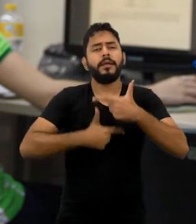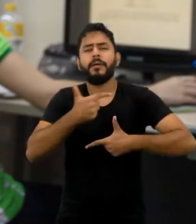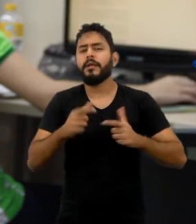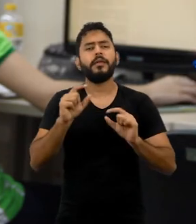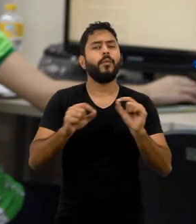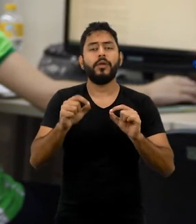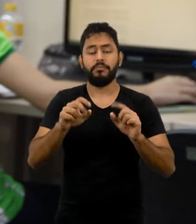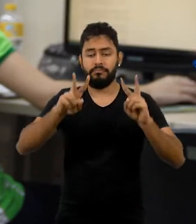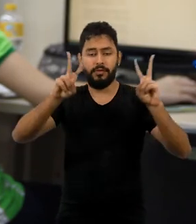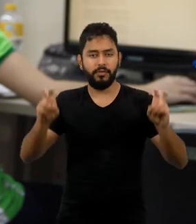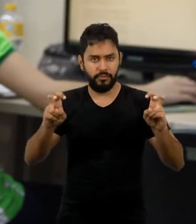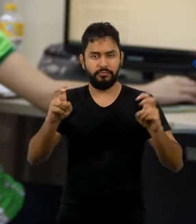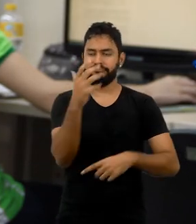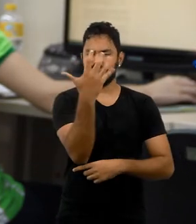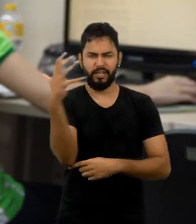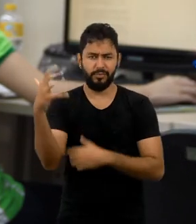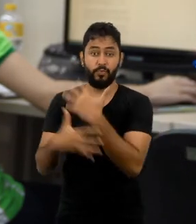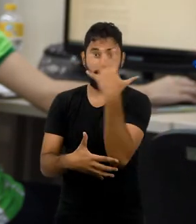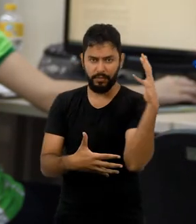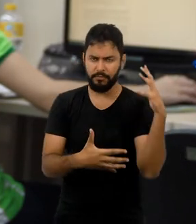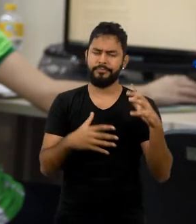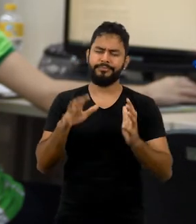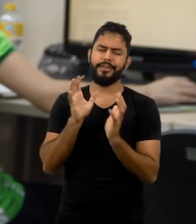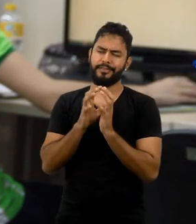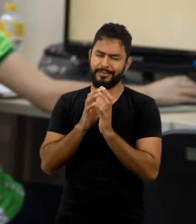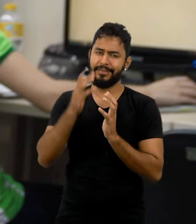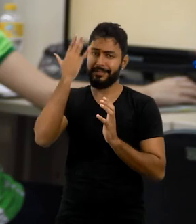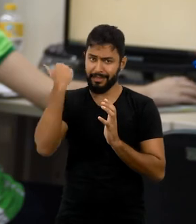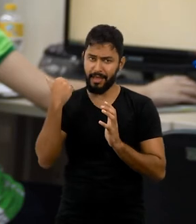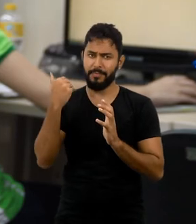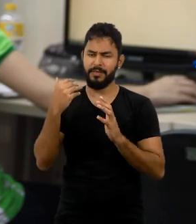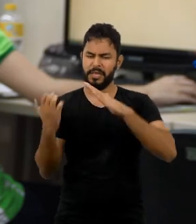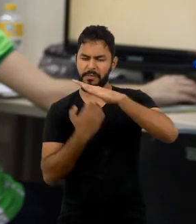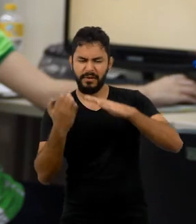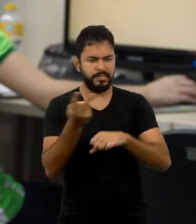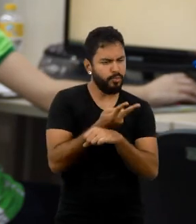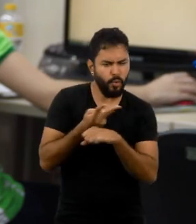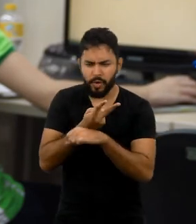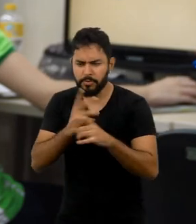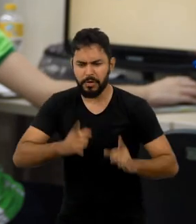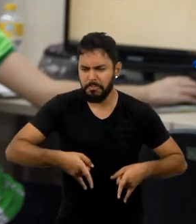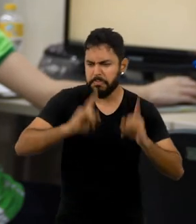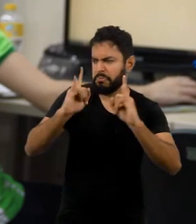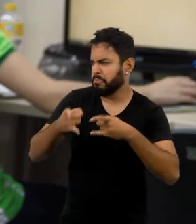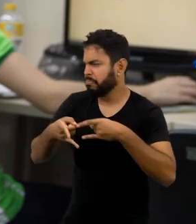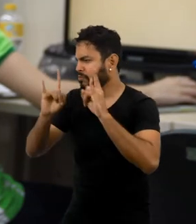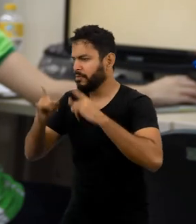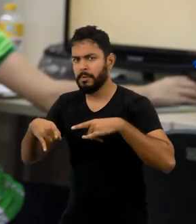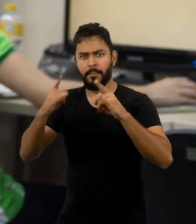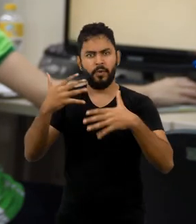né? Então, em Recife, a gente sabe que a especulação imobiliária é grande, né? Cada vez mais a gente está vendo que a cidade está se